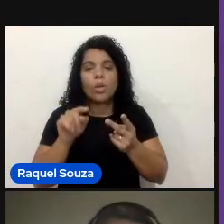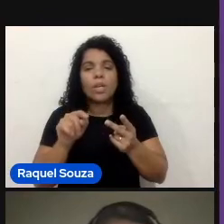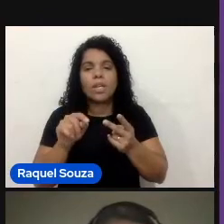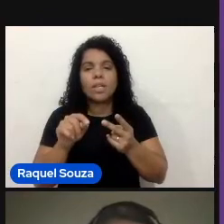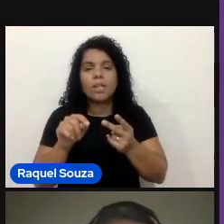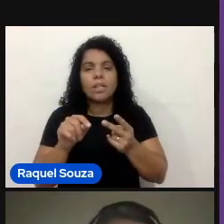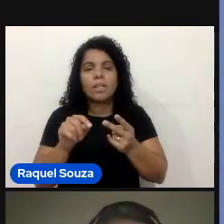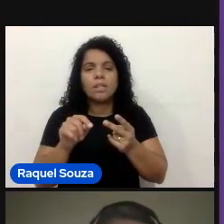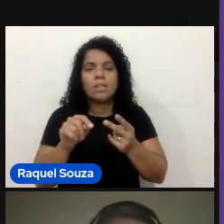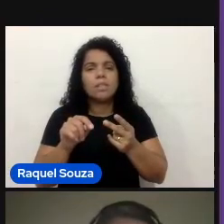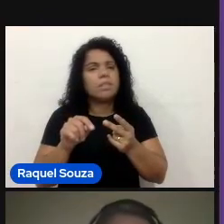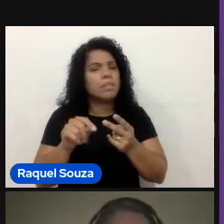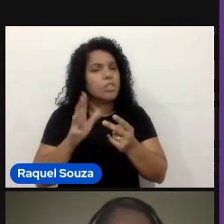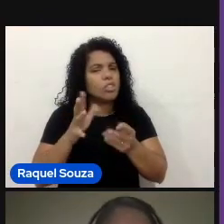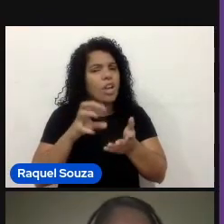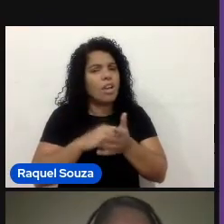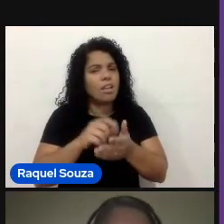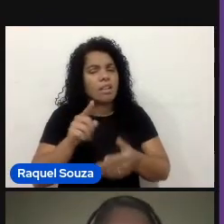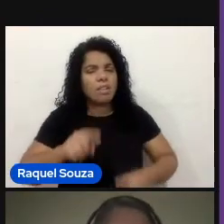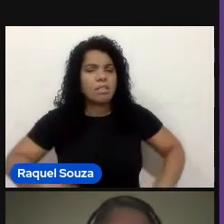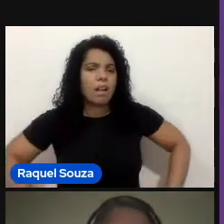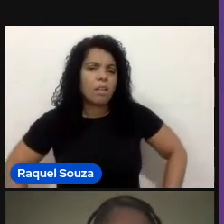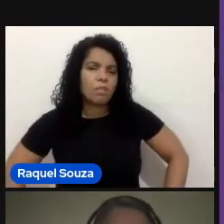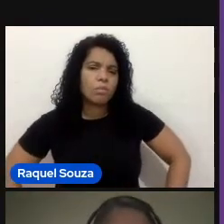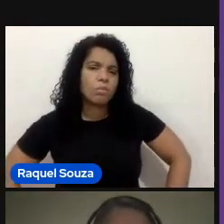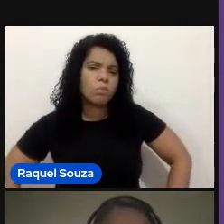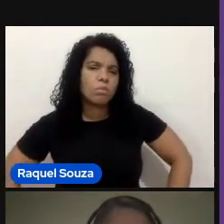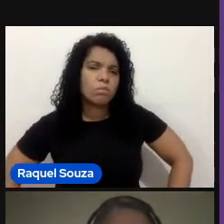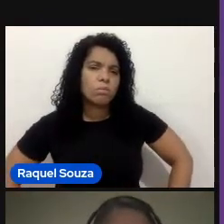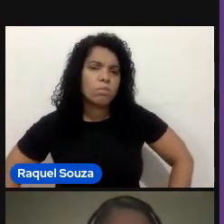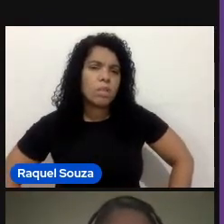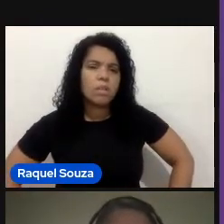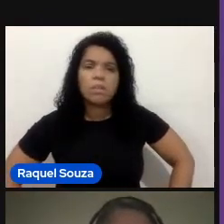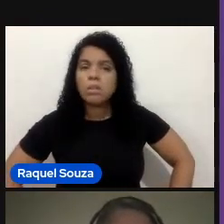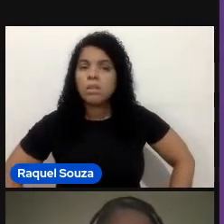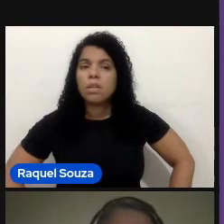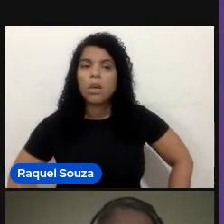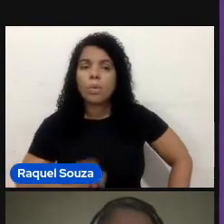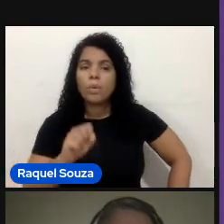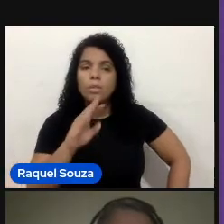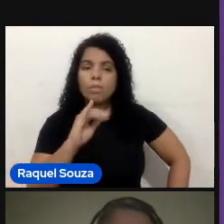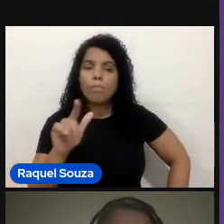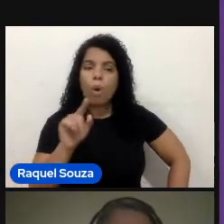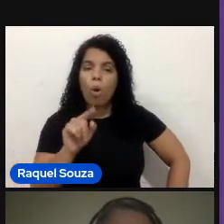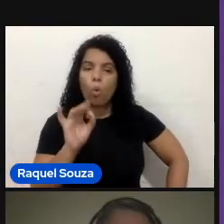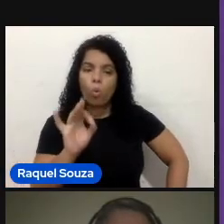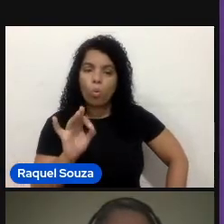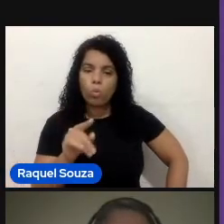esse já é cadastrado, quer ver? É o small.